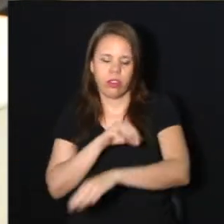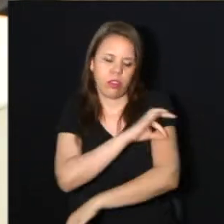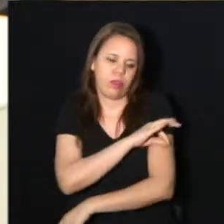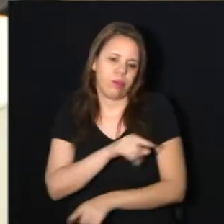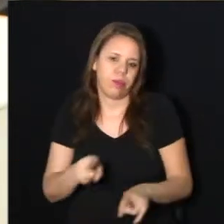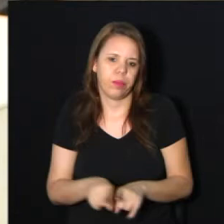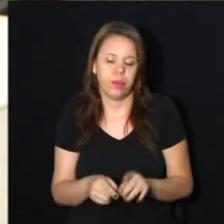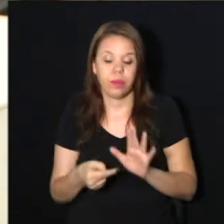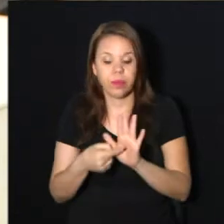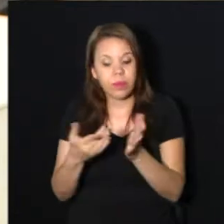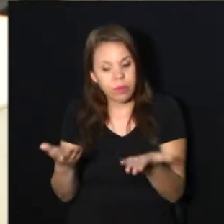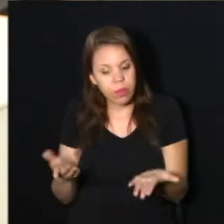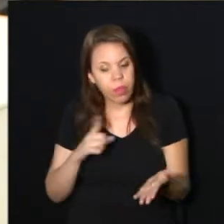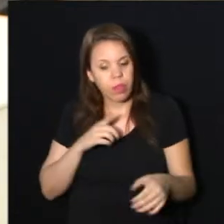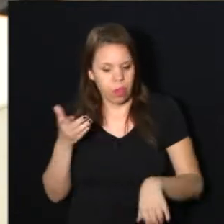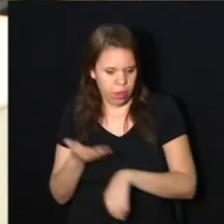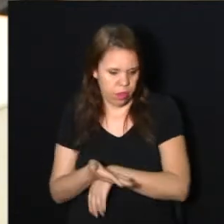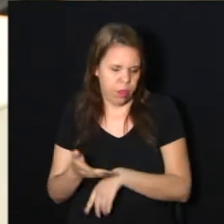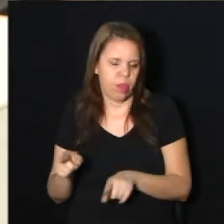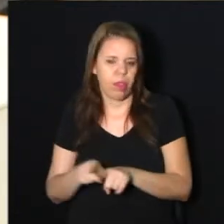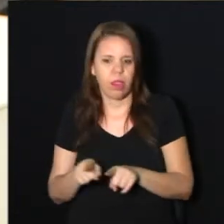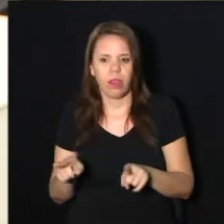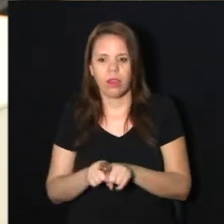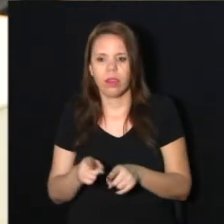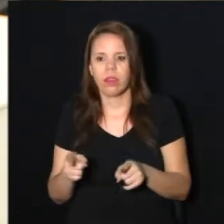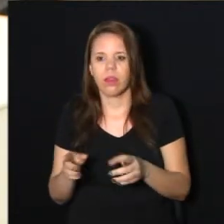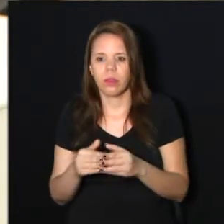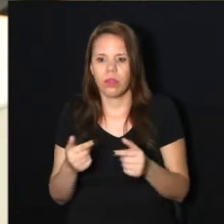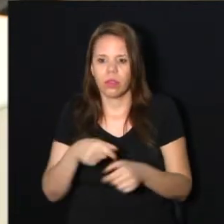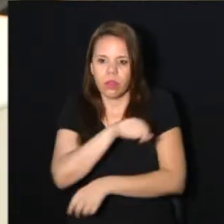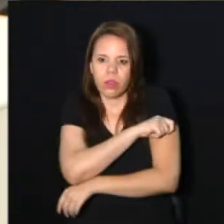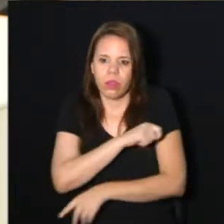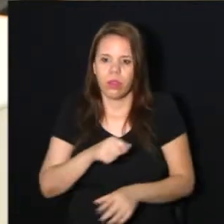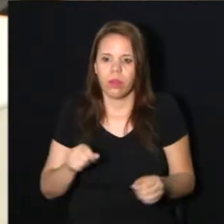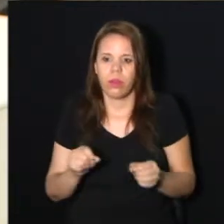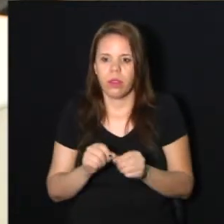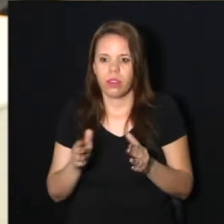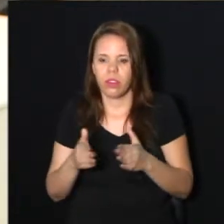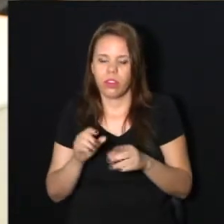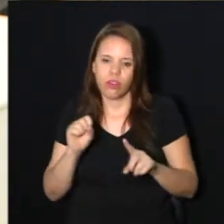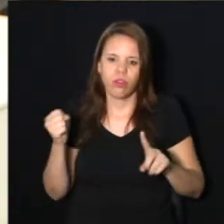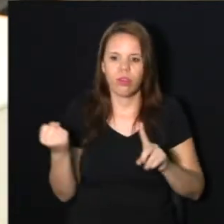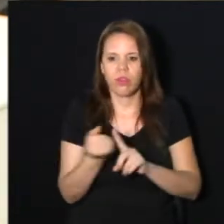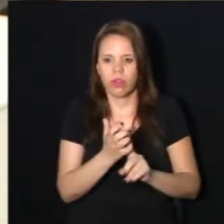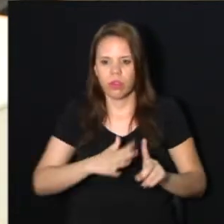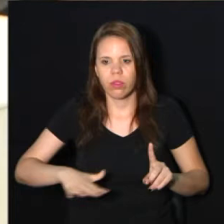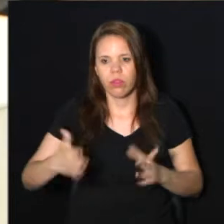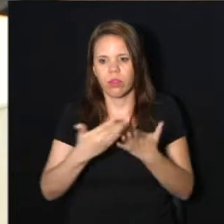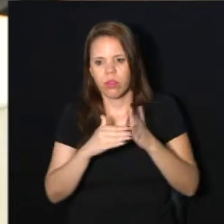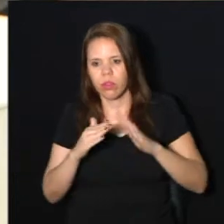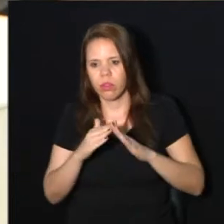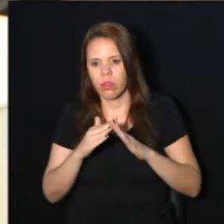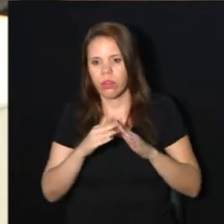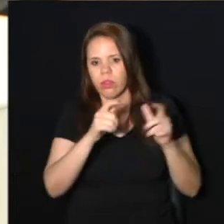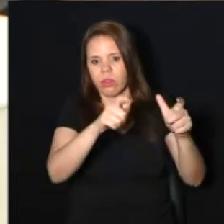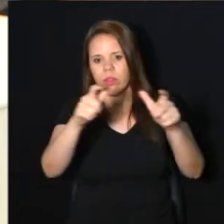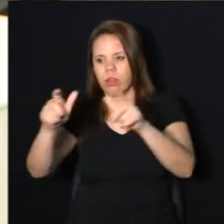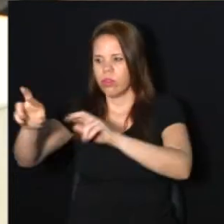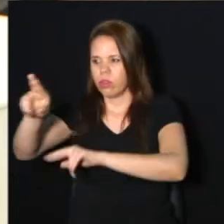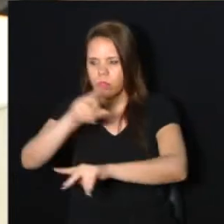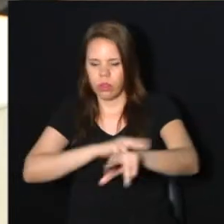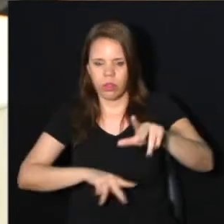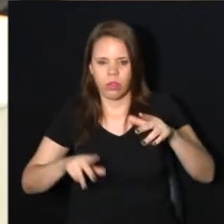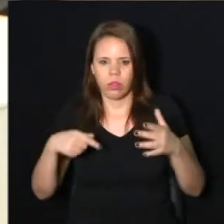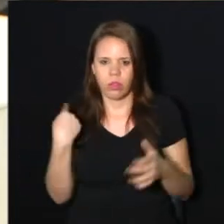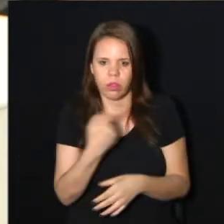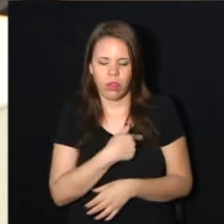Municipal. Então eles têm acesso a essas demandas que vêm dos alunos, que vêm da sociedade, que vêm de escolas de regiões diferentes. Então isso